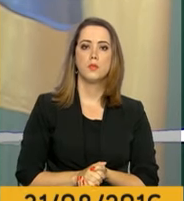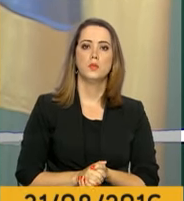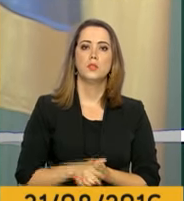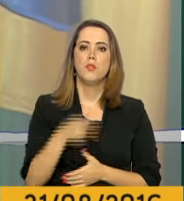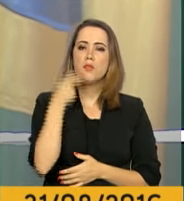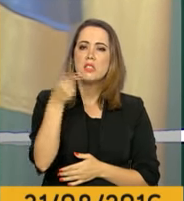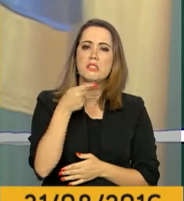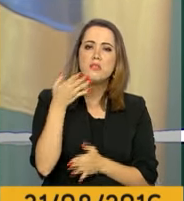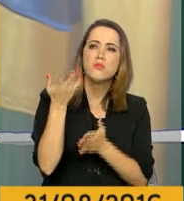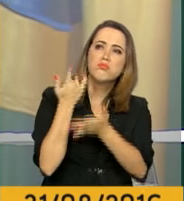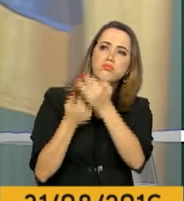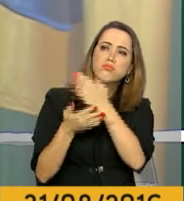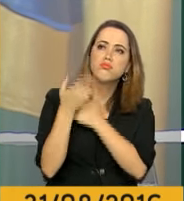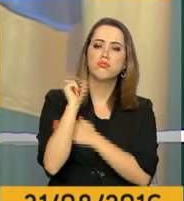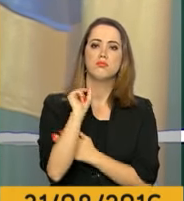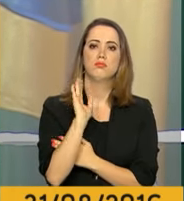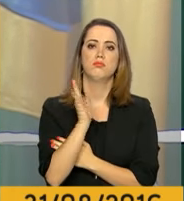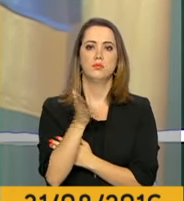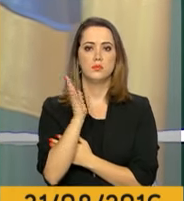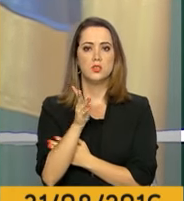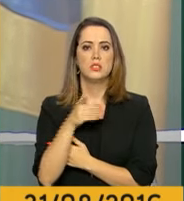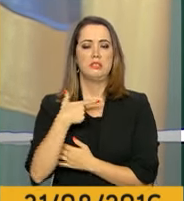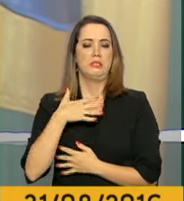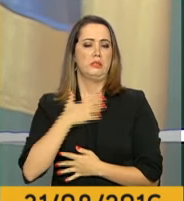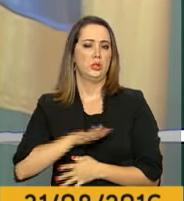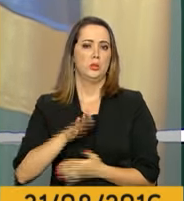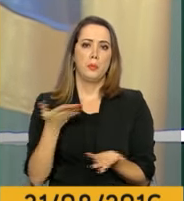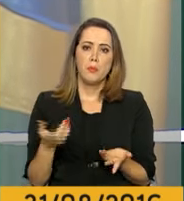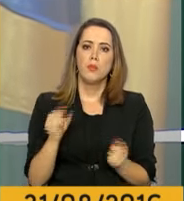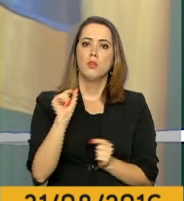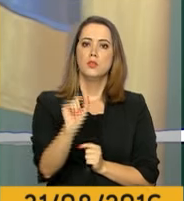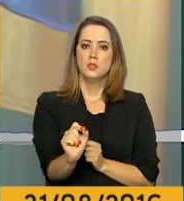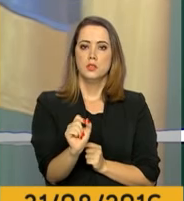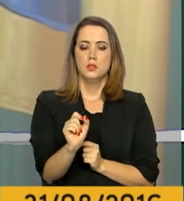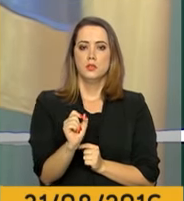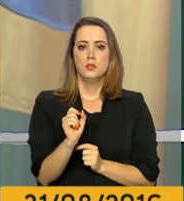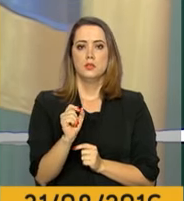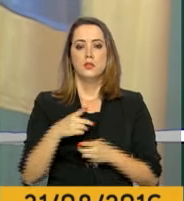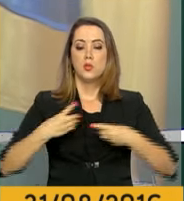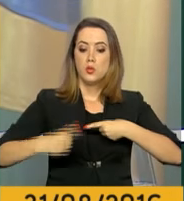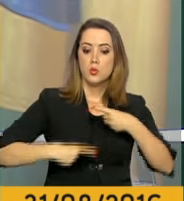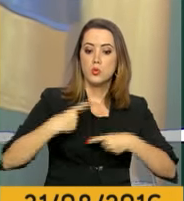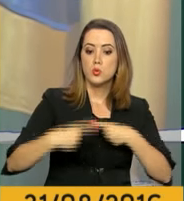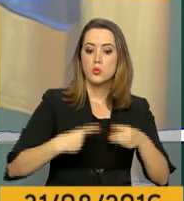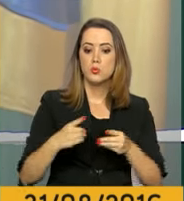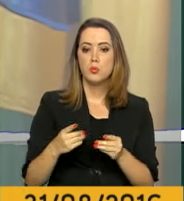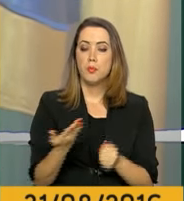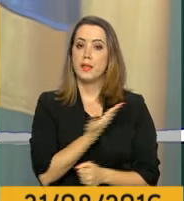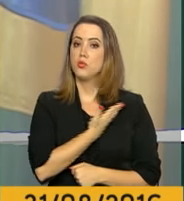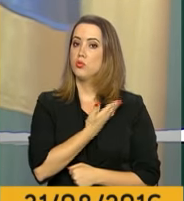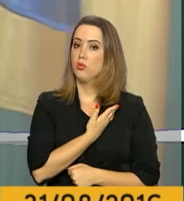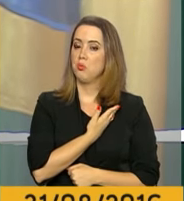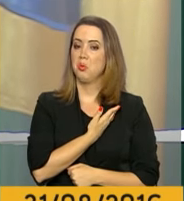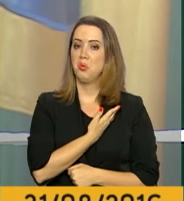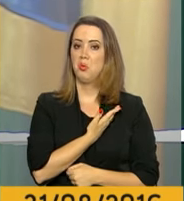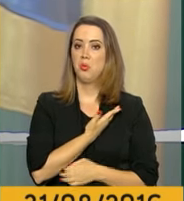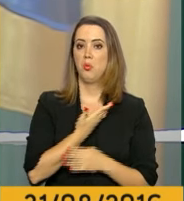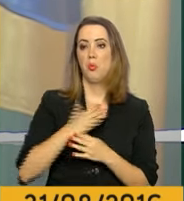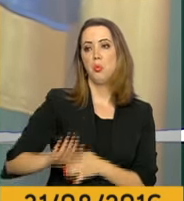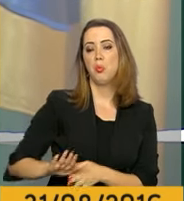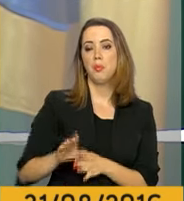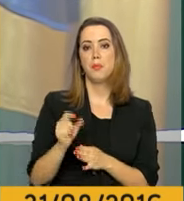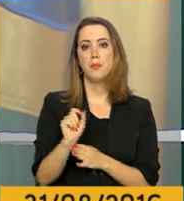se dizia no passado, e era extremamente desagradável, é que os partidos aliados não